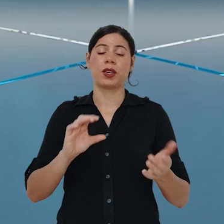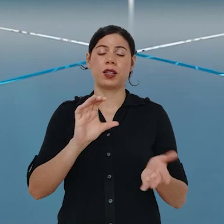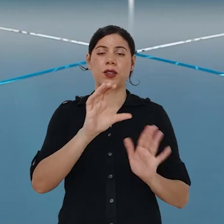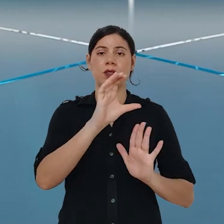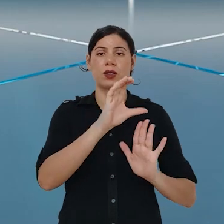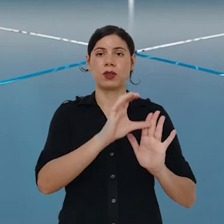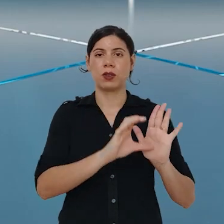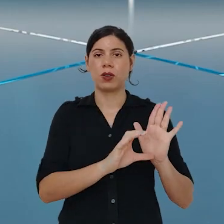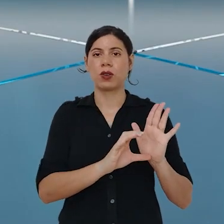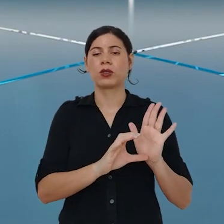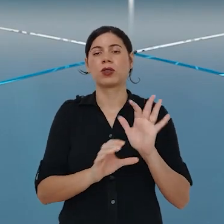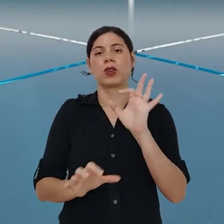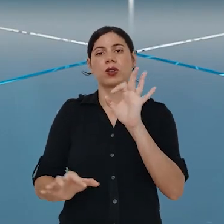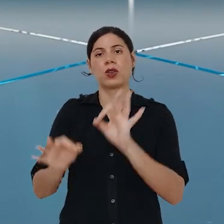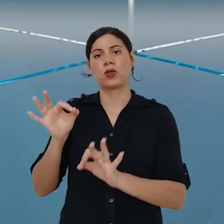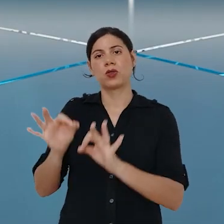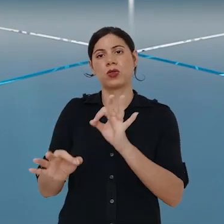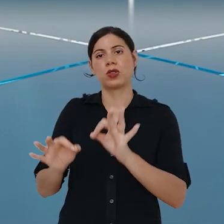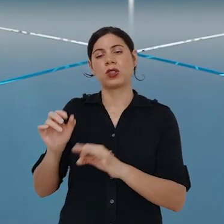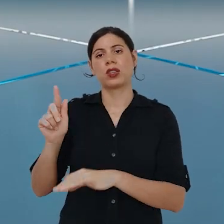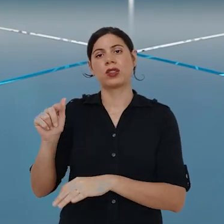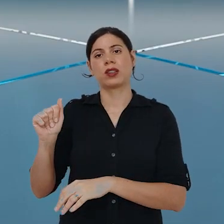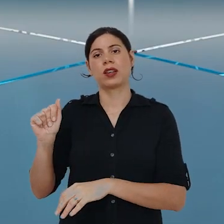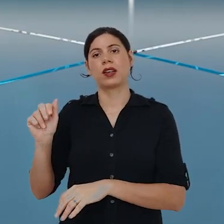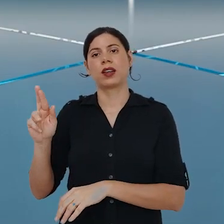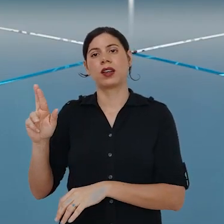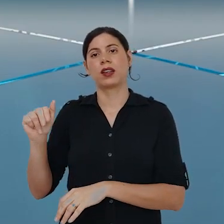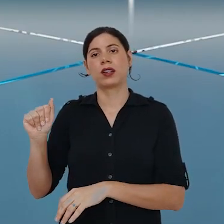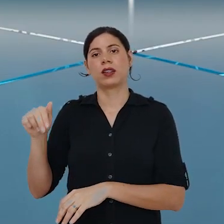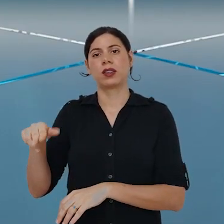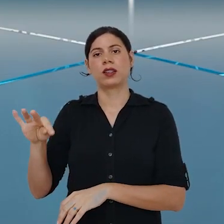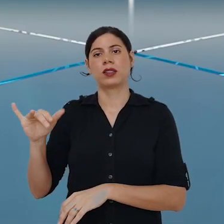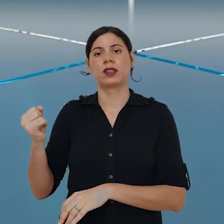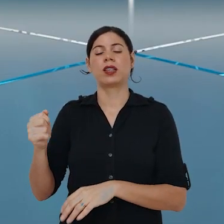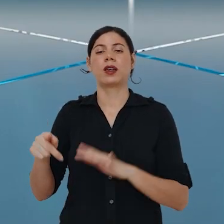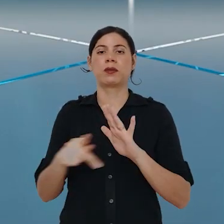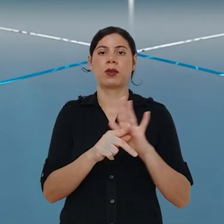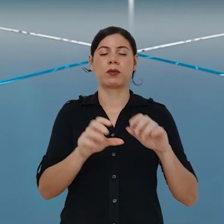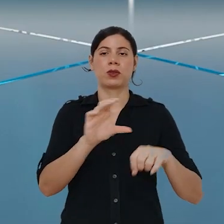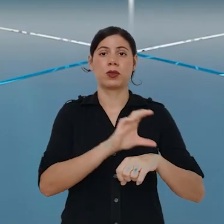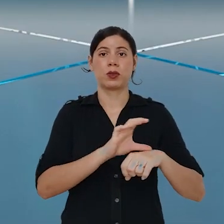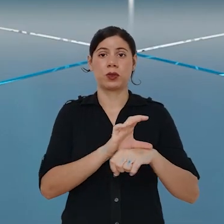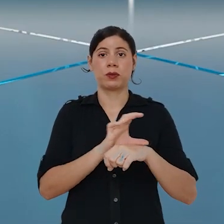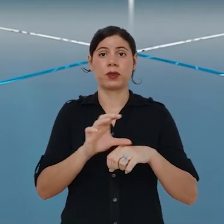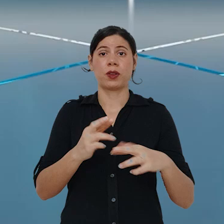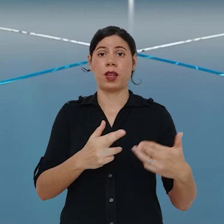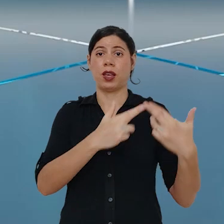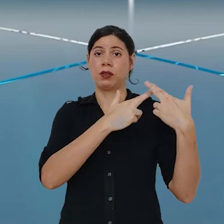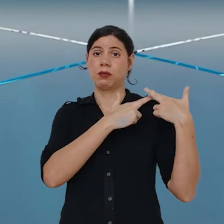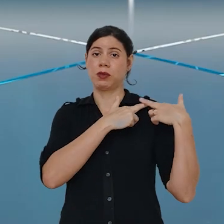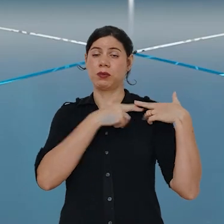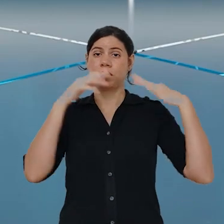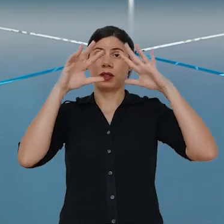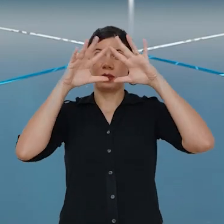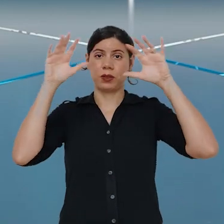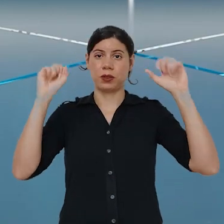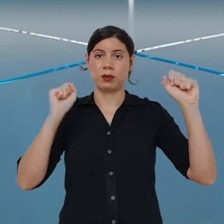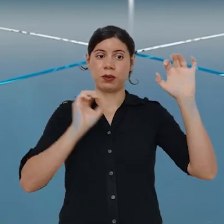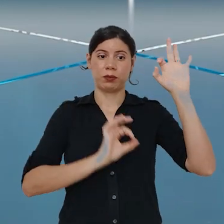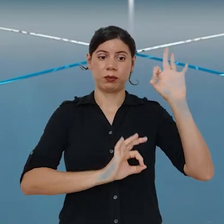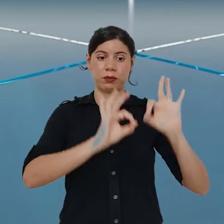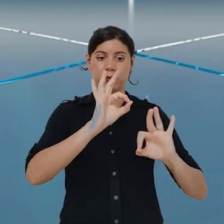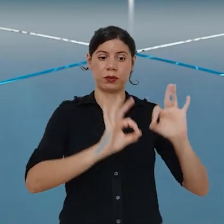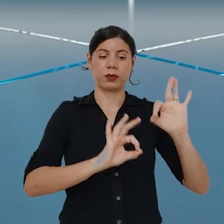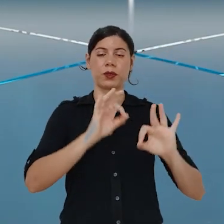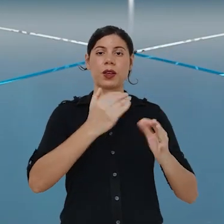juiz das garantias é constitucional, cabendo agora aos tribunais a regulamentação e a implantação do novo sistema,